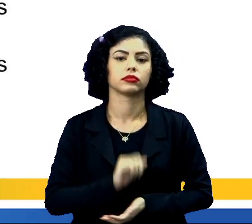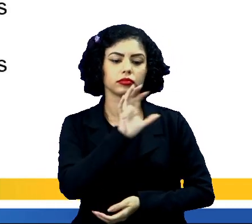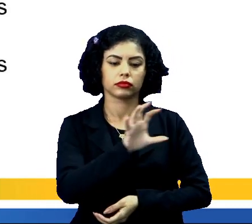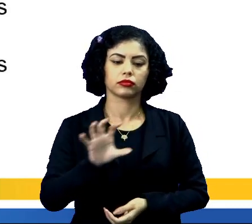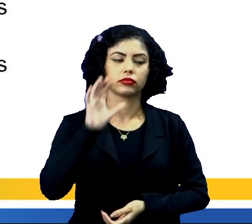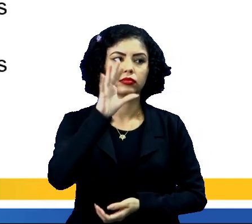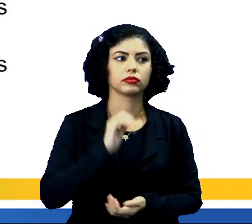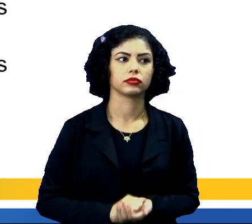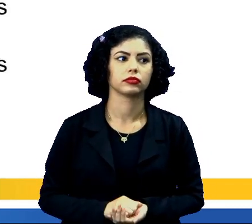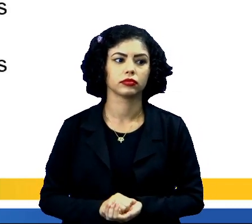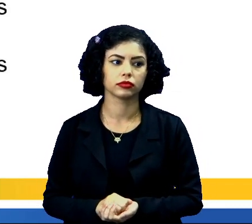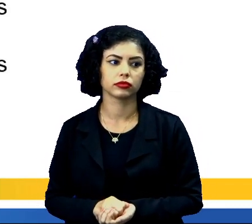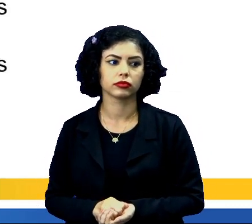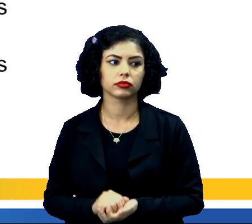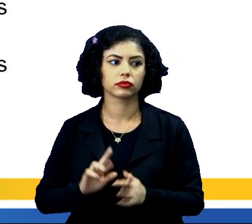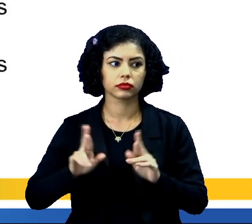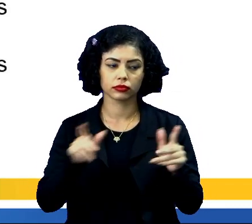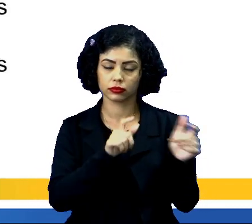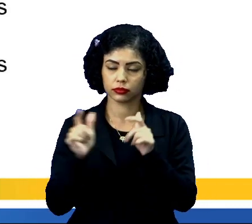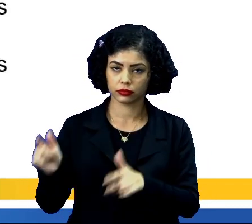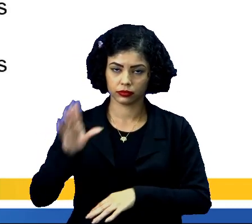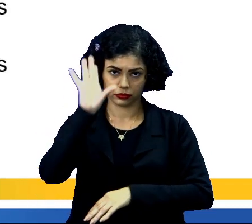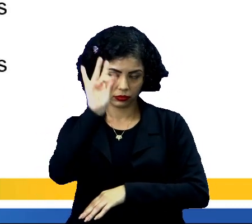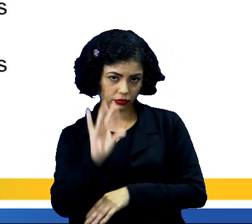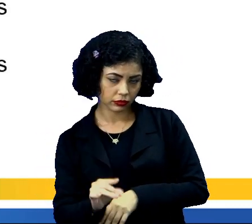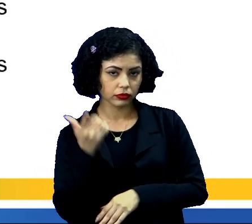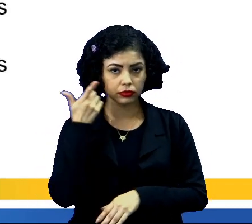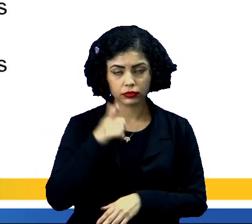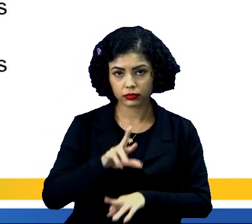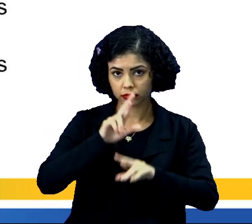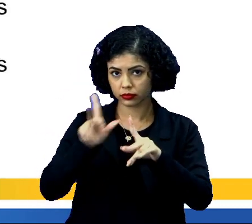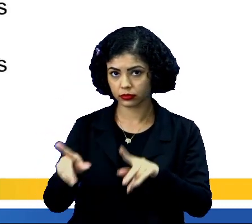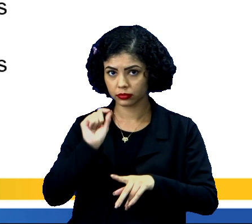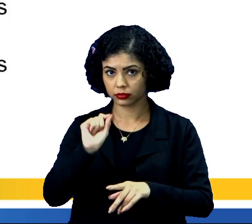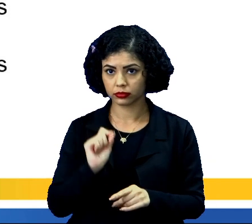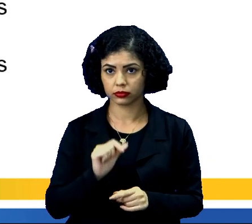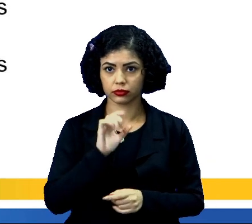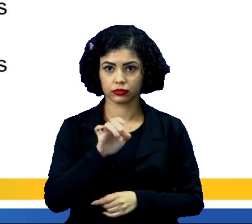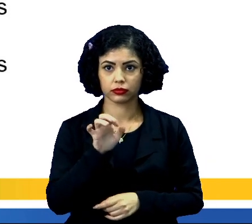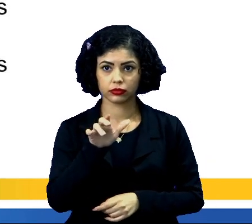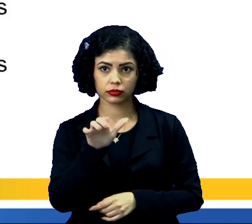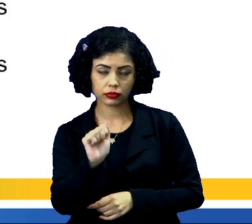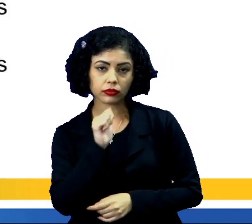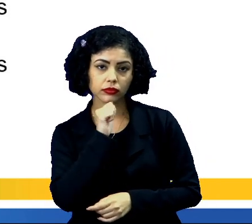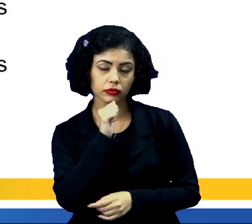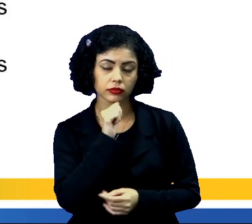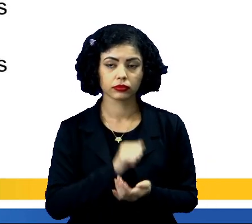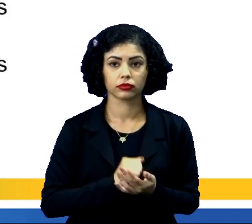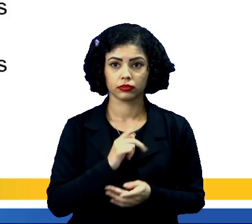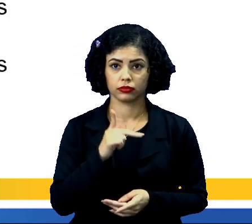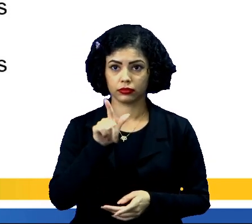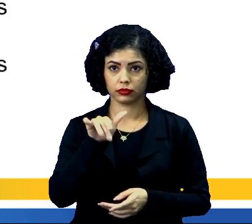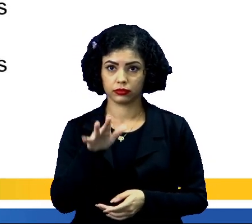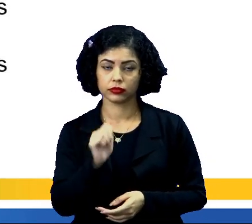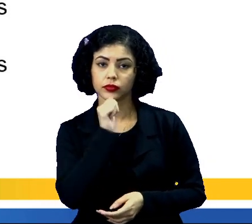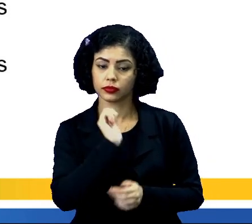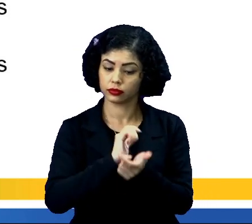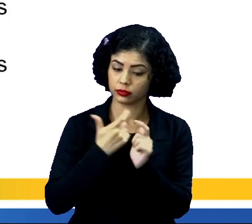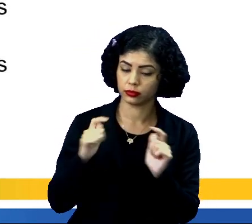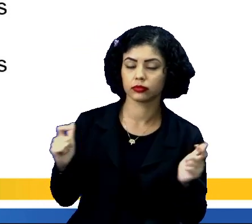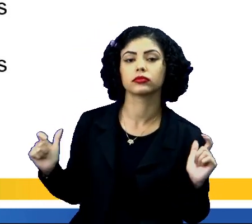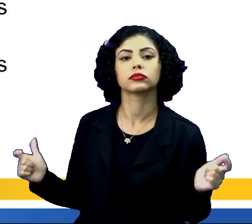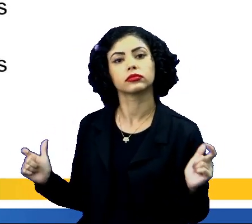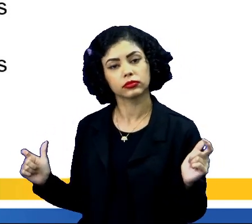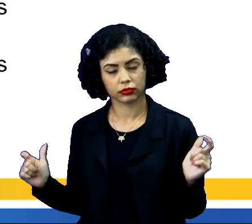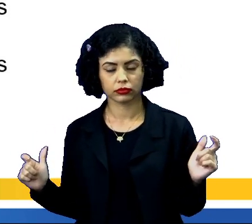plantas aí, tá? É a área que cada um abrange, a diferença entre eles é a escala. As plantas, elas têm uma maior escala, por